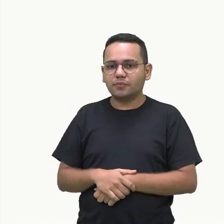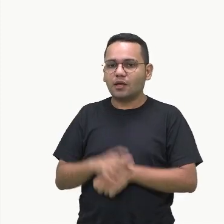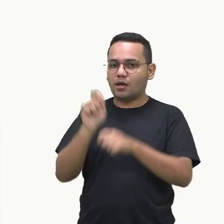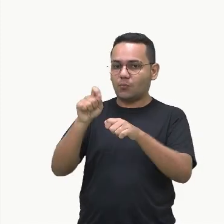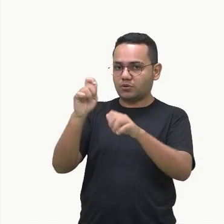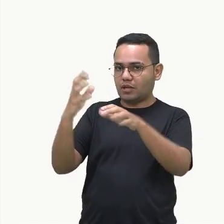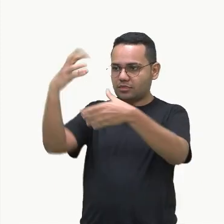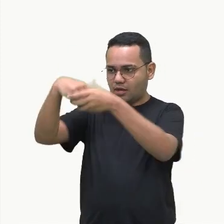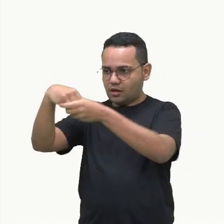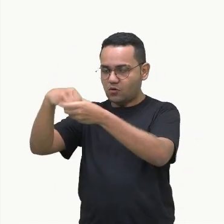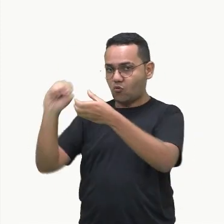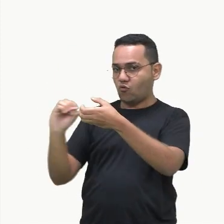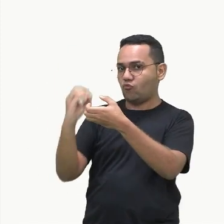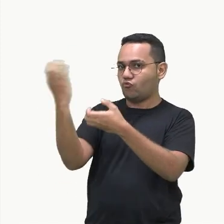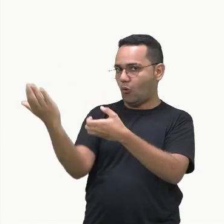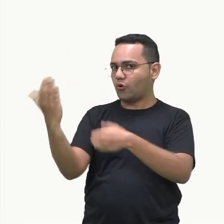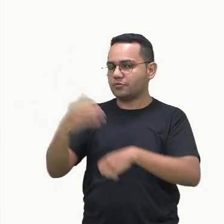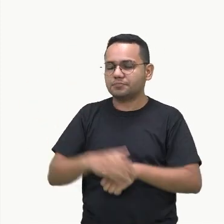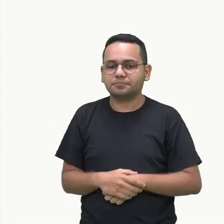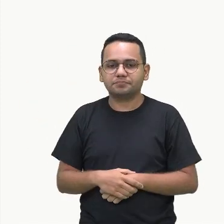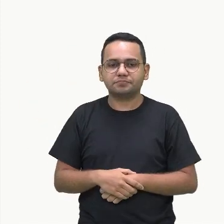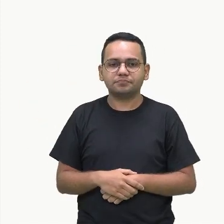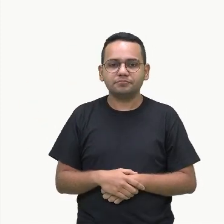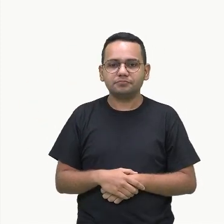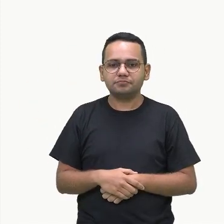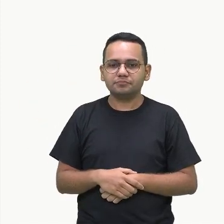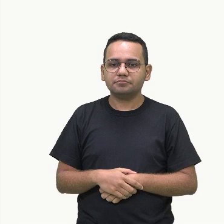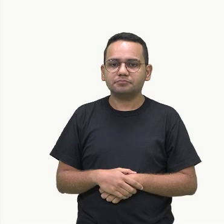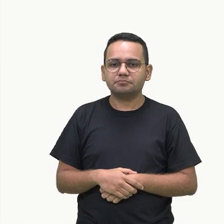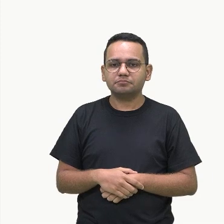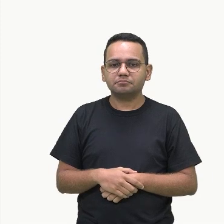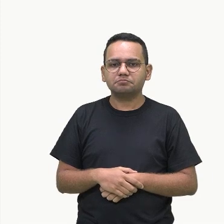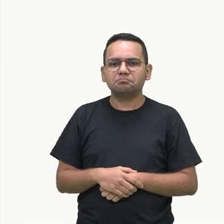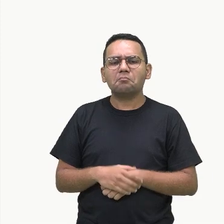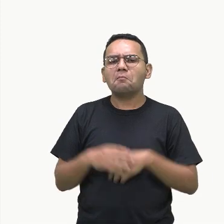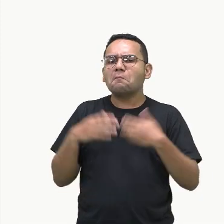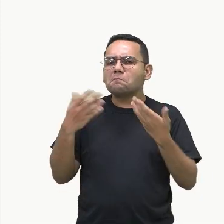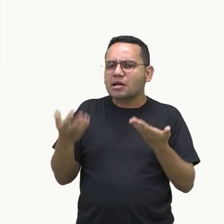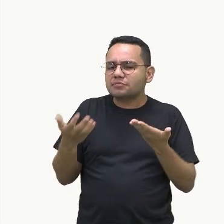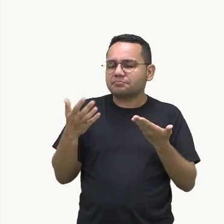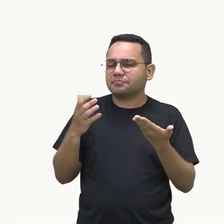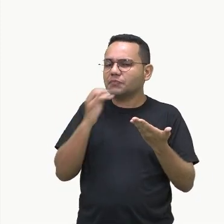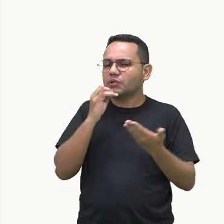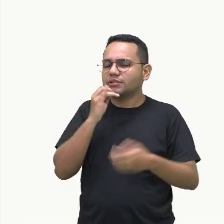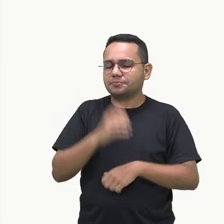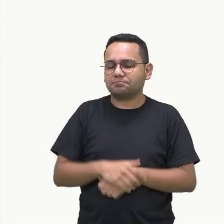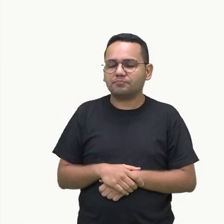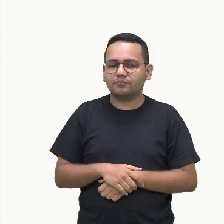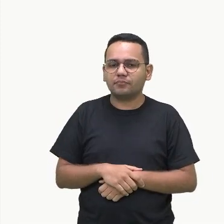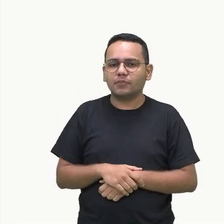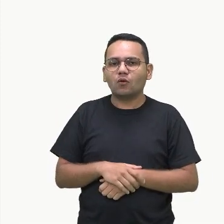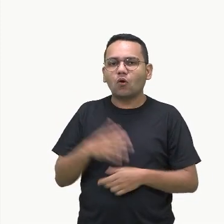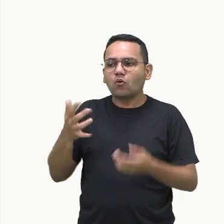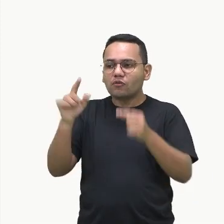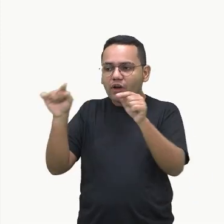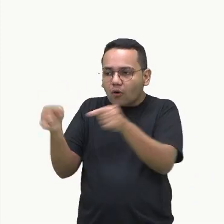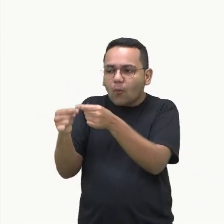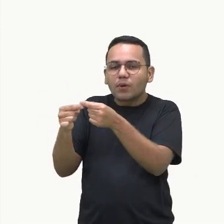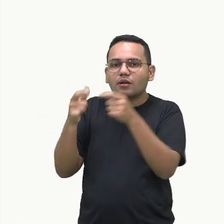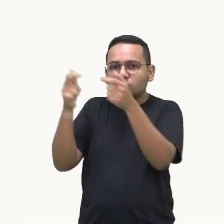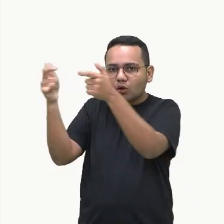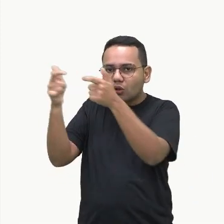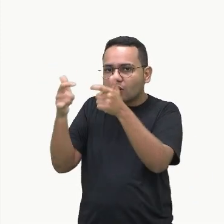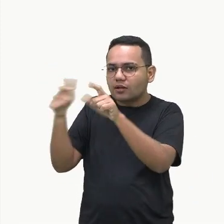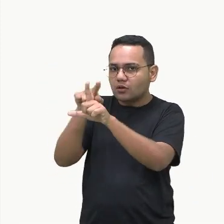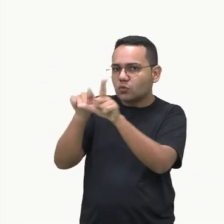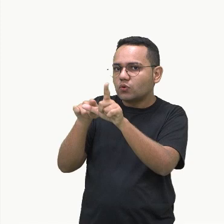e externos. Quem é que vai determinar a região onde os ângulos estão aí localizados?